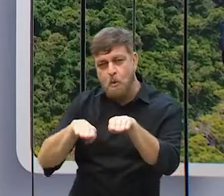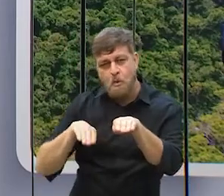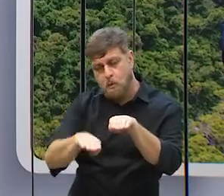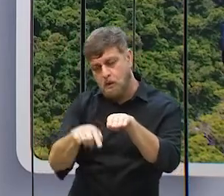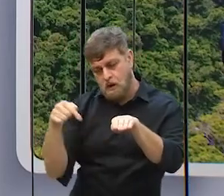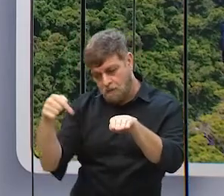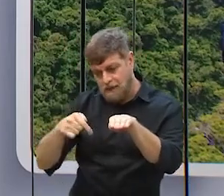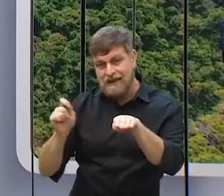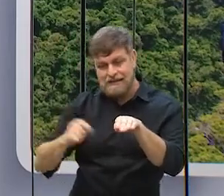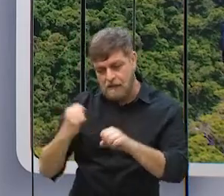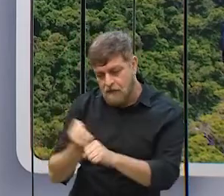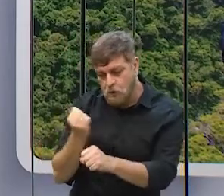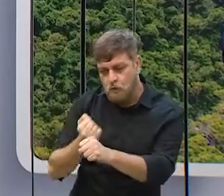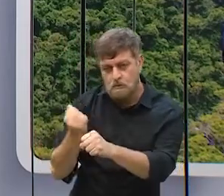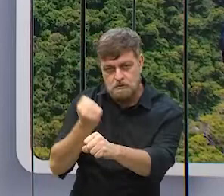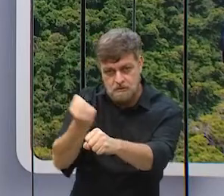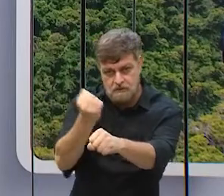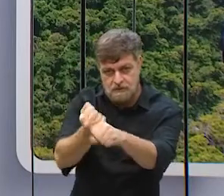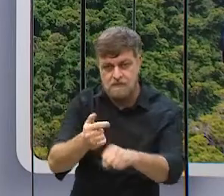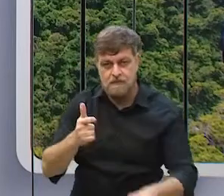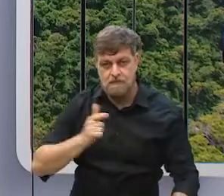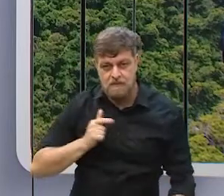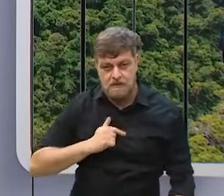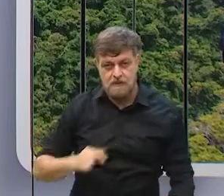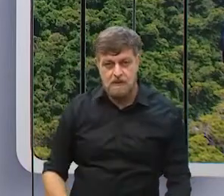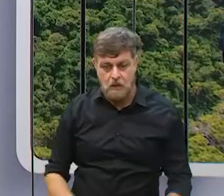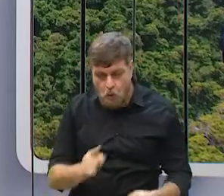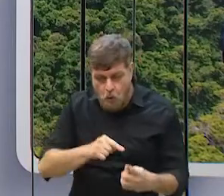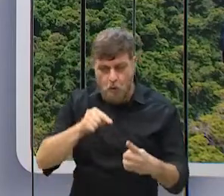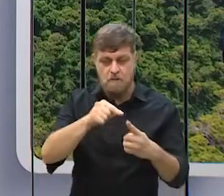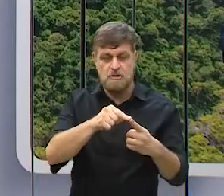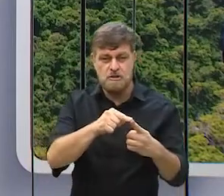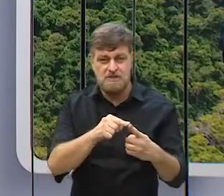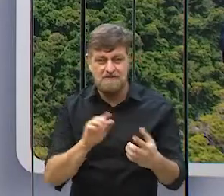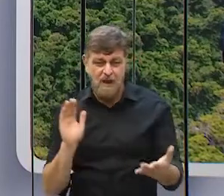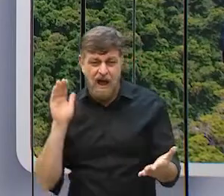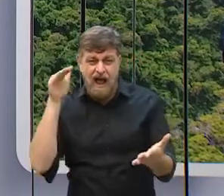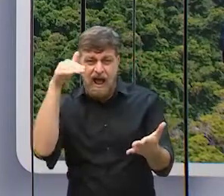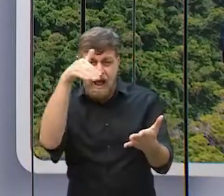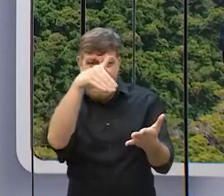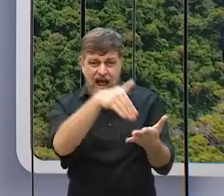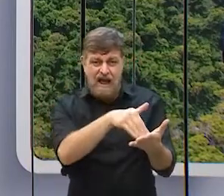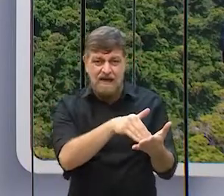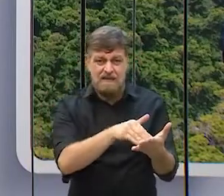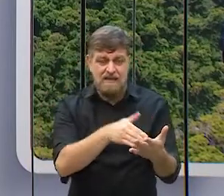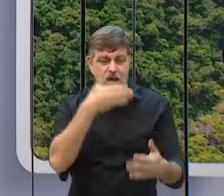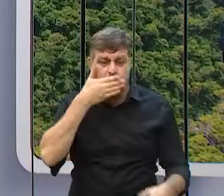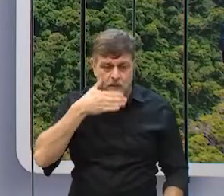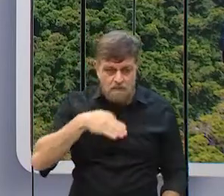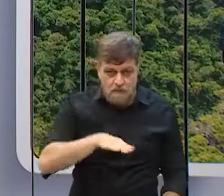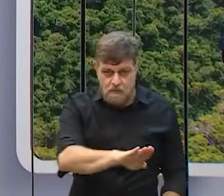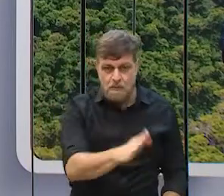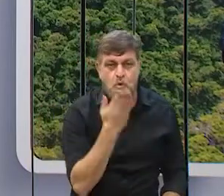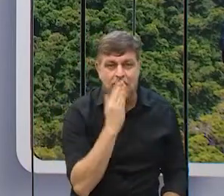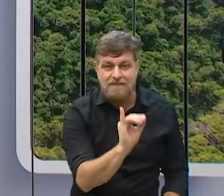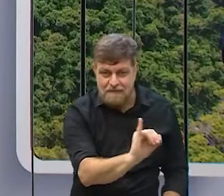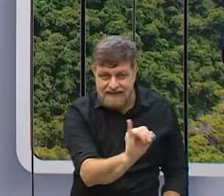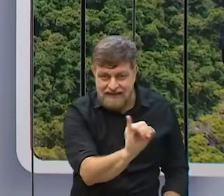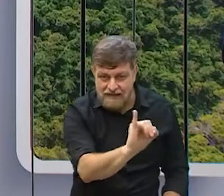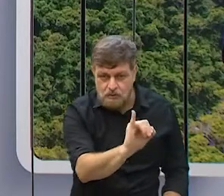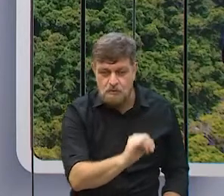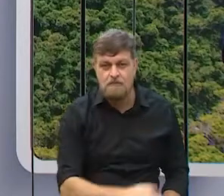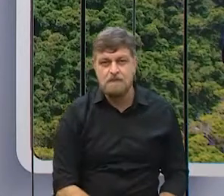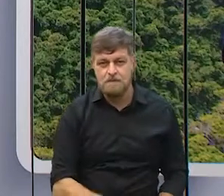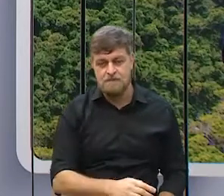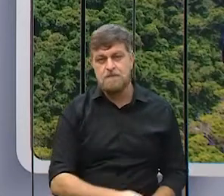Possível construir marginal ali, Igor, que vai até a rodovia Santos Dumont, portanto ela coleta o trânsito da